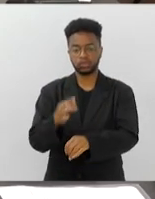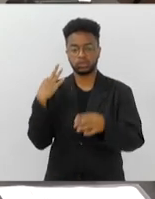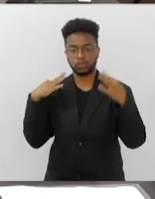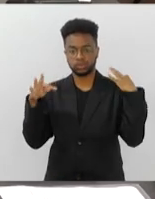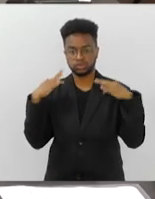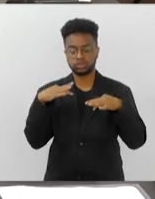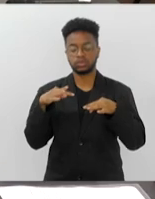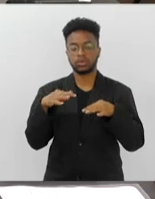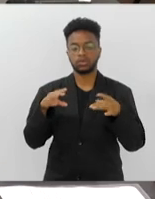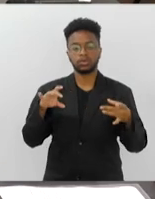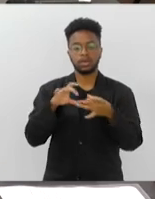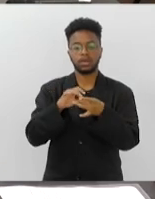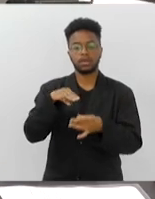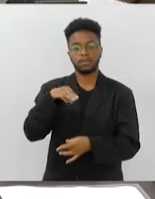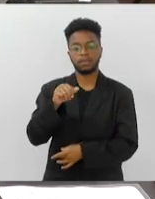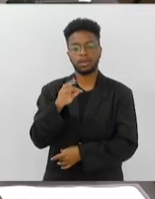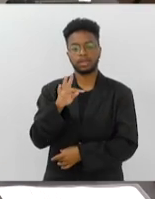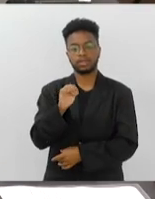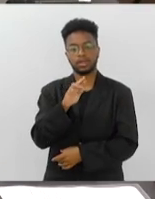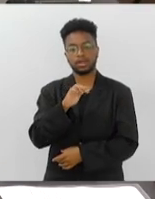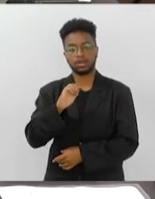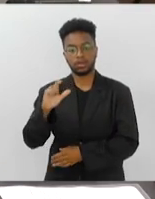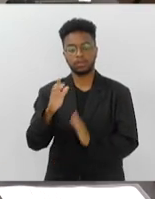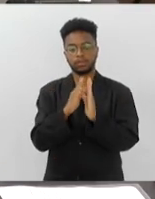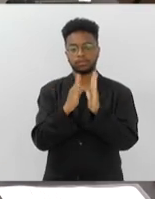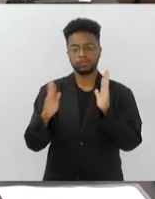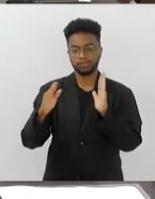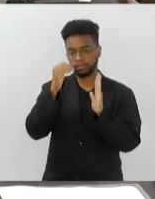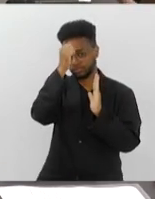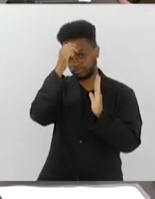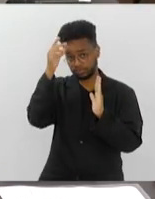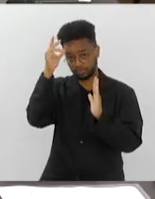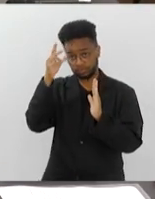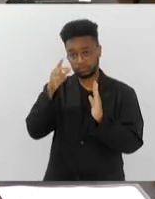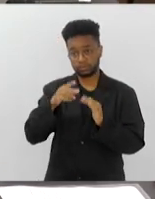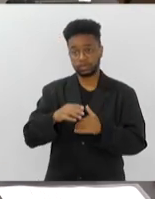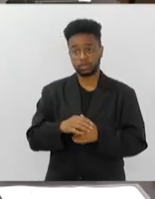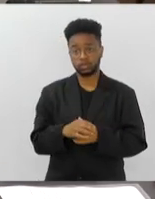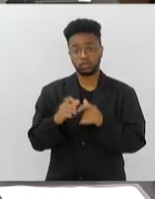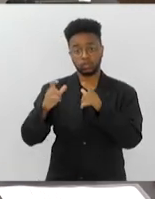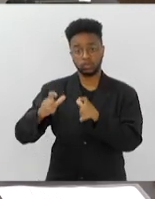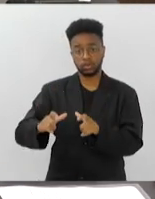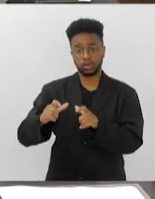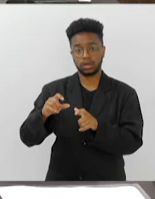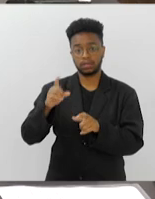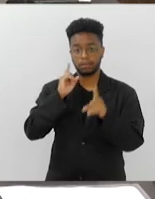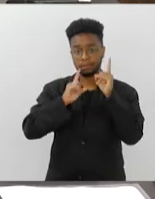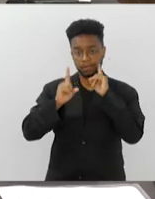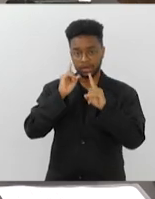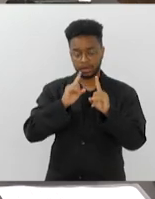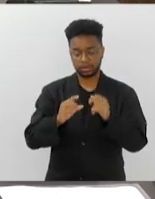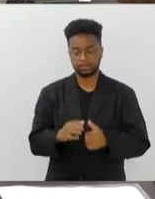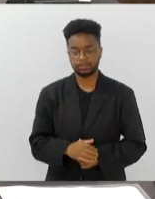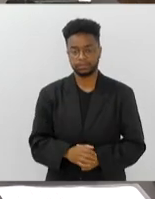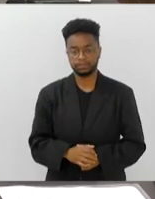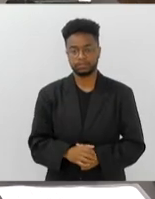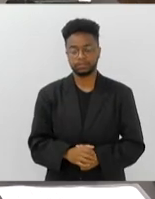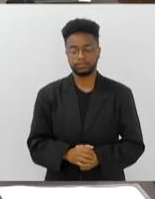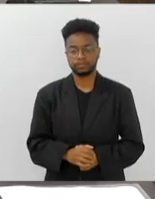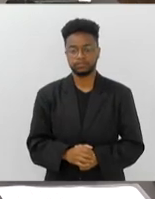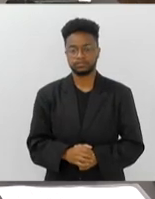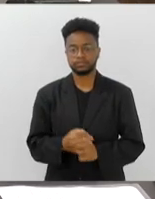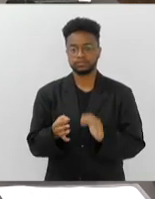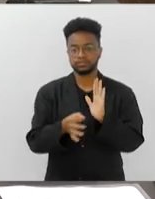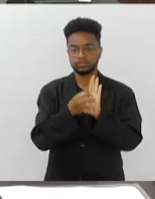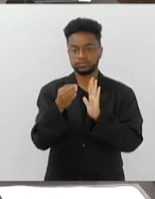do Estado do Rio de Janeiro a Biblioteca Municipal Leonor Leite Bastos de Souza, localizada no município de Maricá. Para